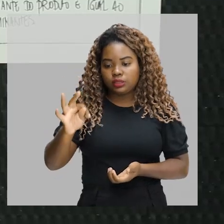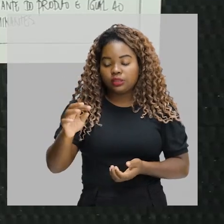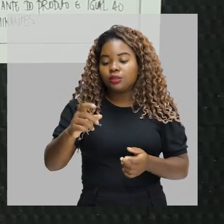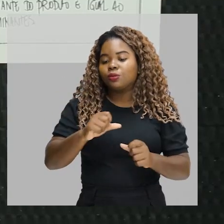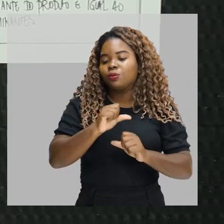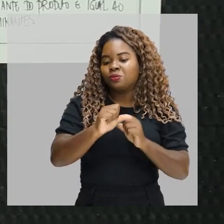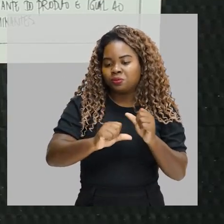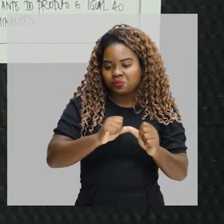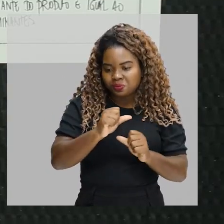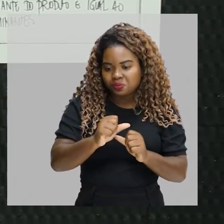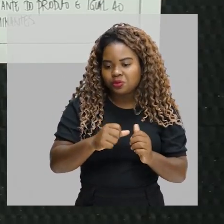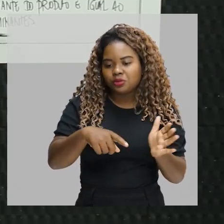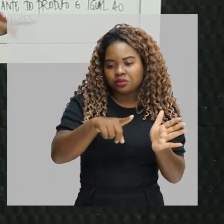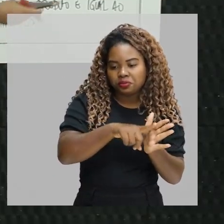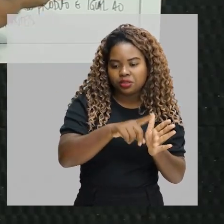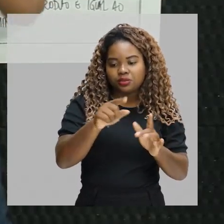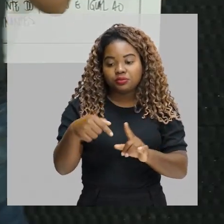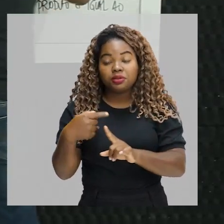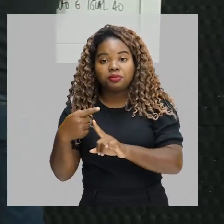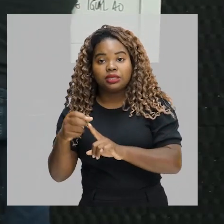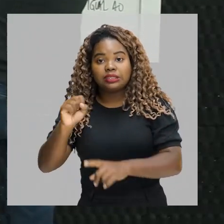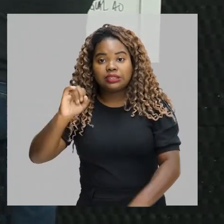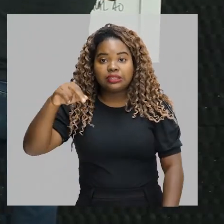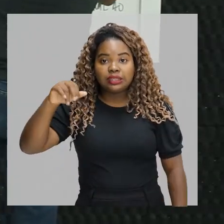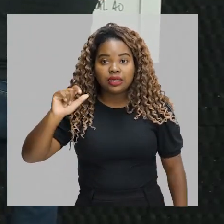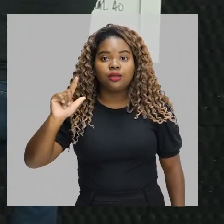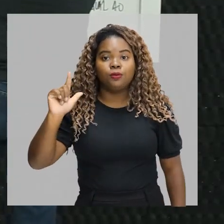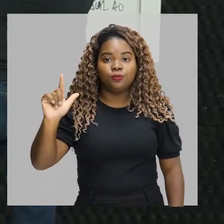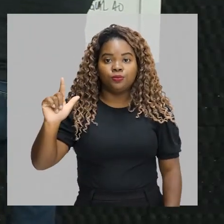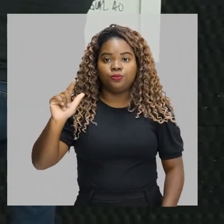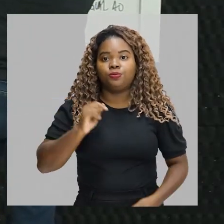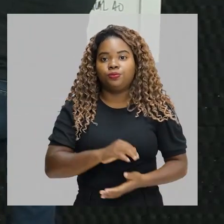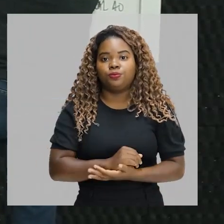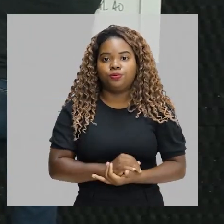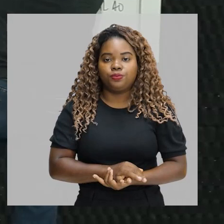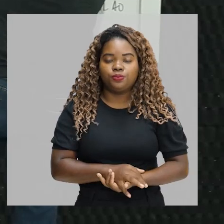sinal. Beleza? Então vamos analisar. Se trocarmos